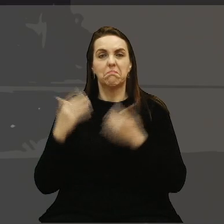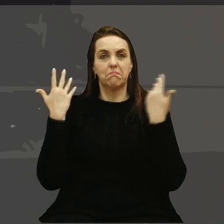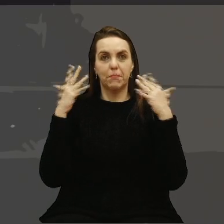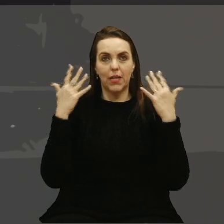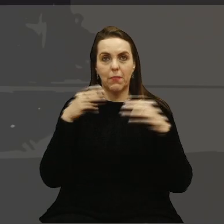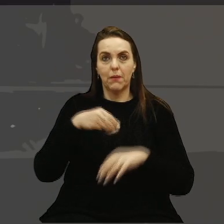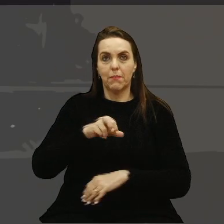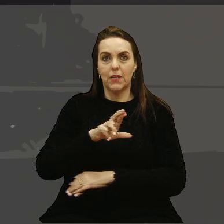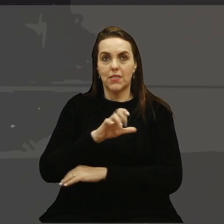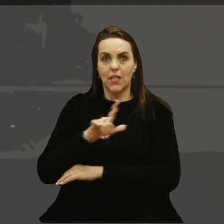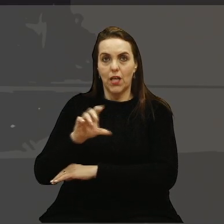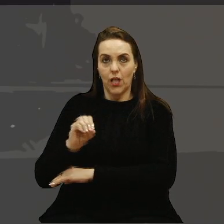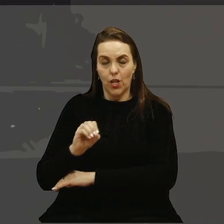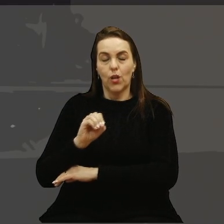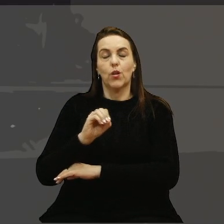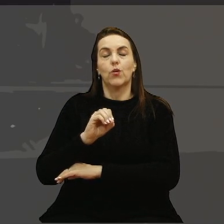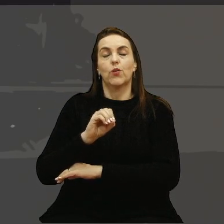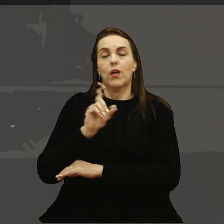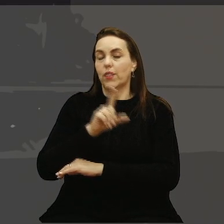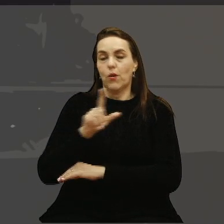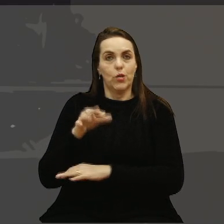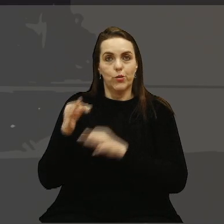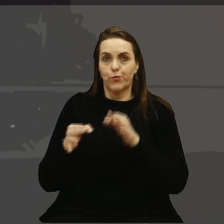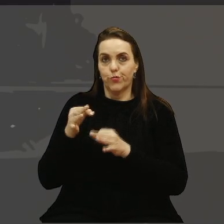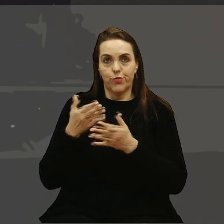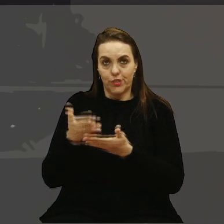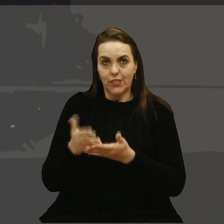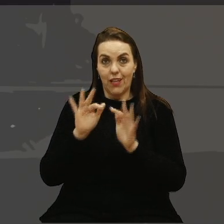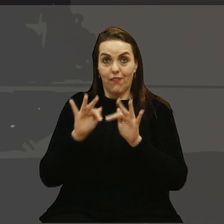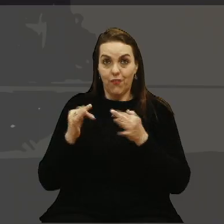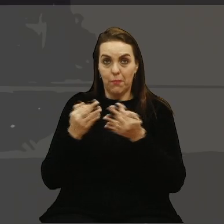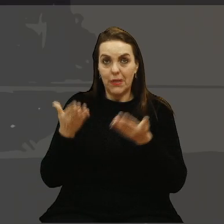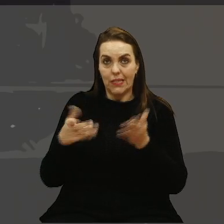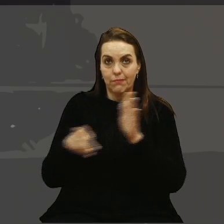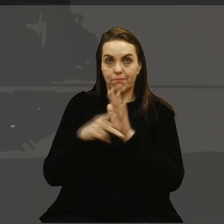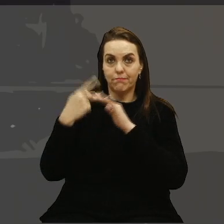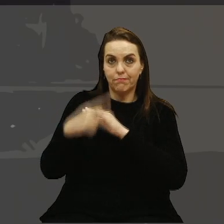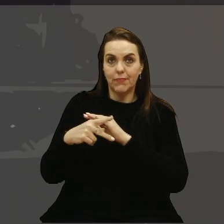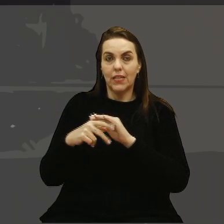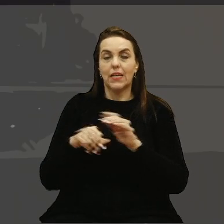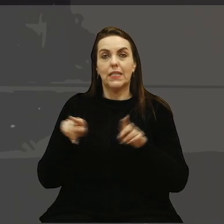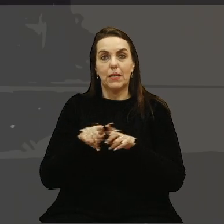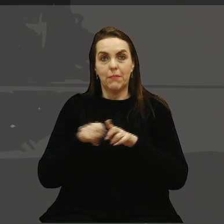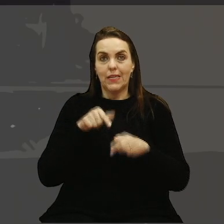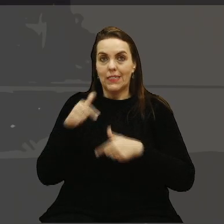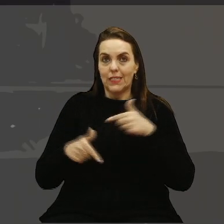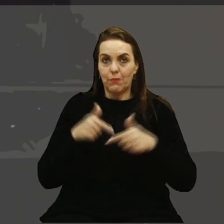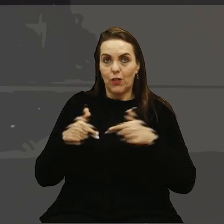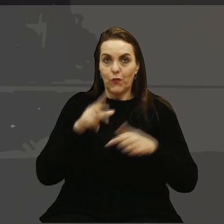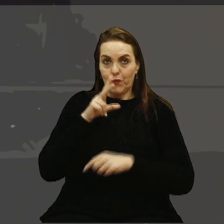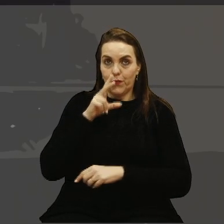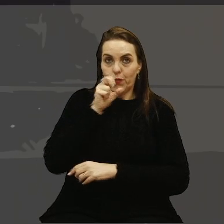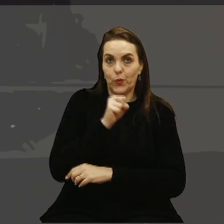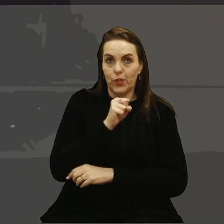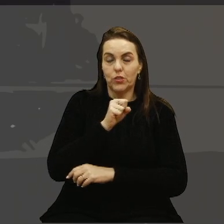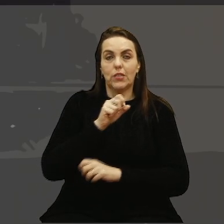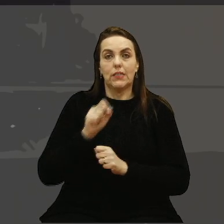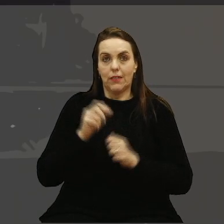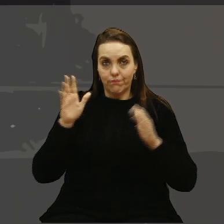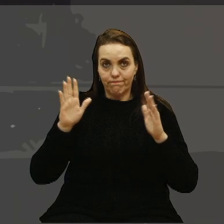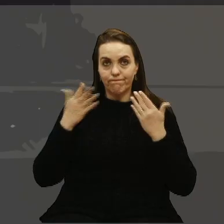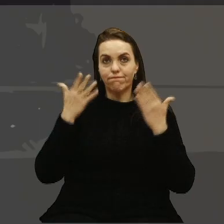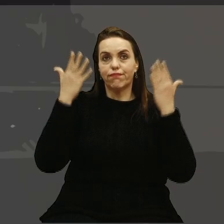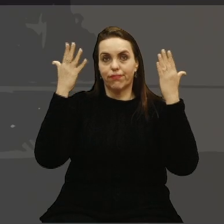Marcelo Reck, a gente não pode ser injusto porque é da família, né, que também trabalhou muito forte e tem que